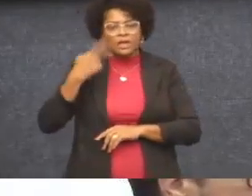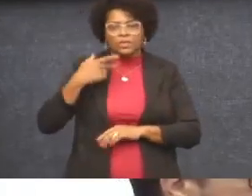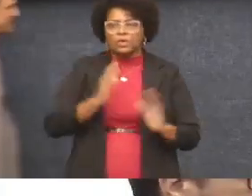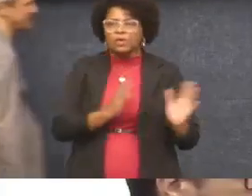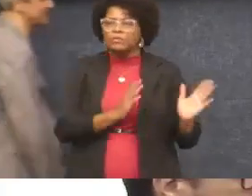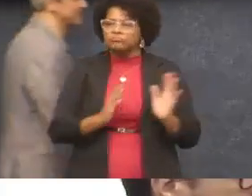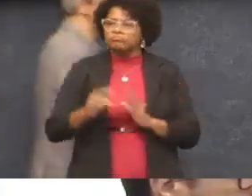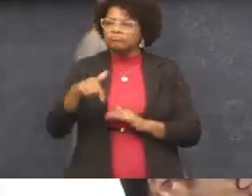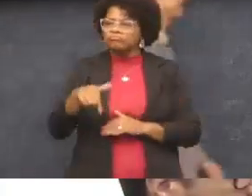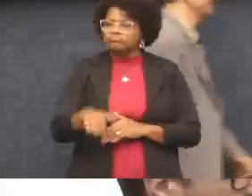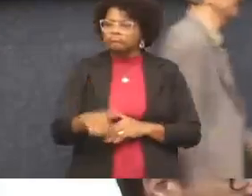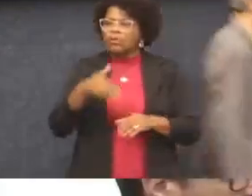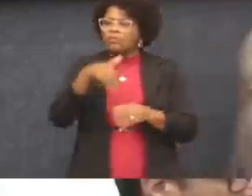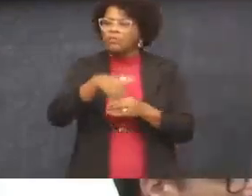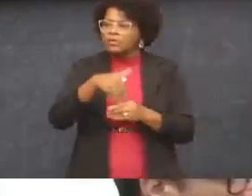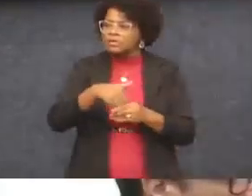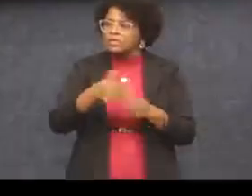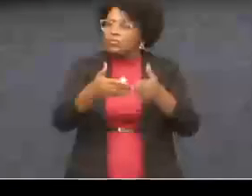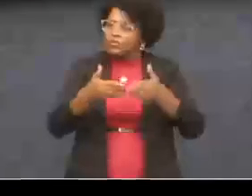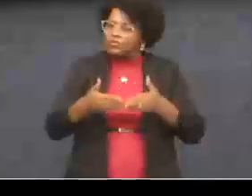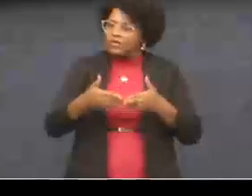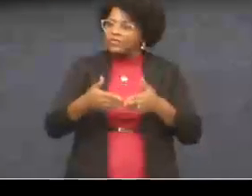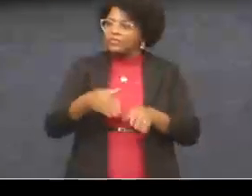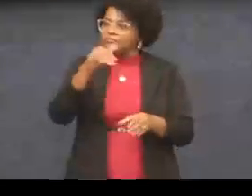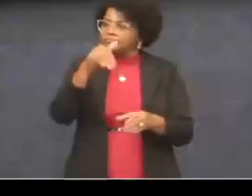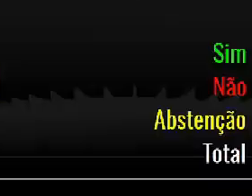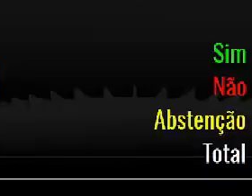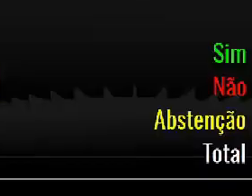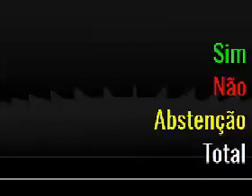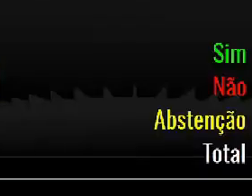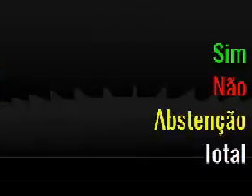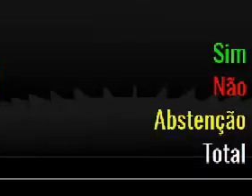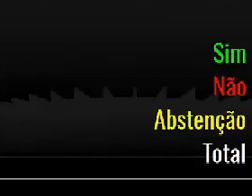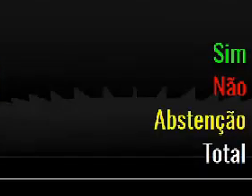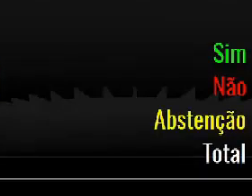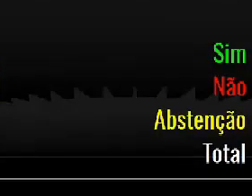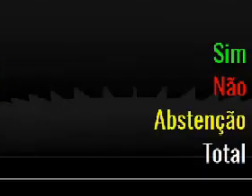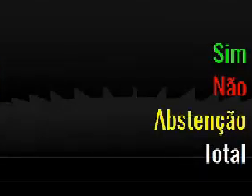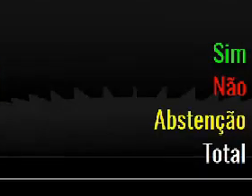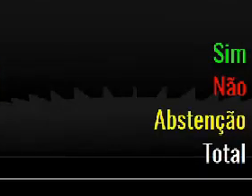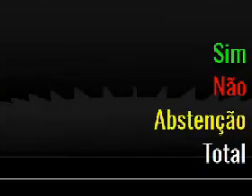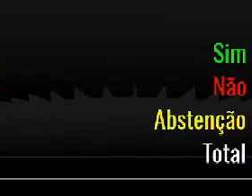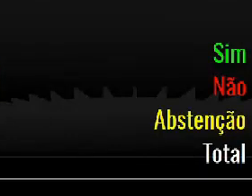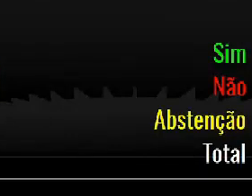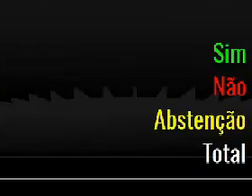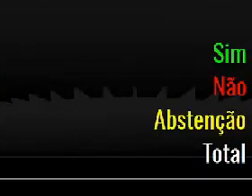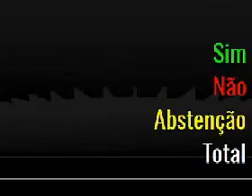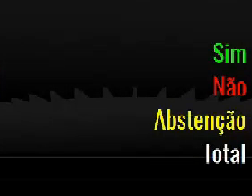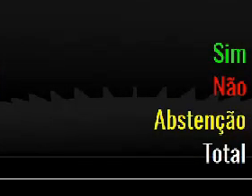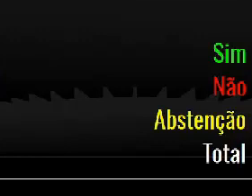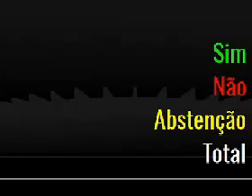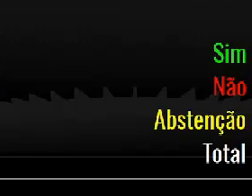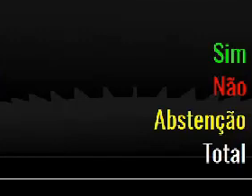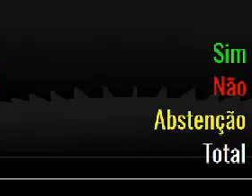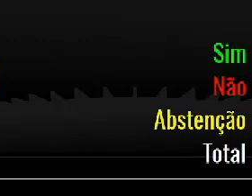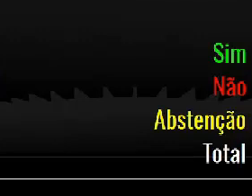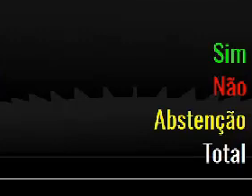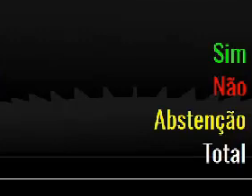de votação. Registrem o voto. Bom dia, bom dia. Bom dia.